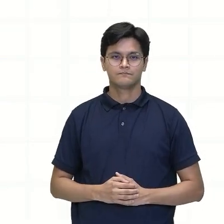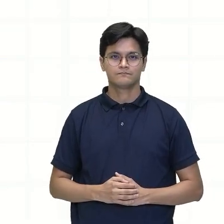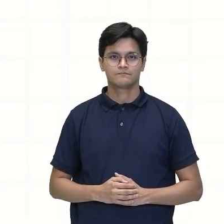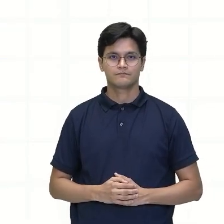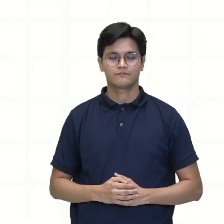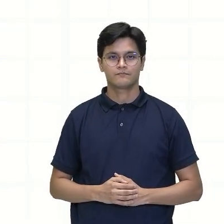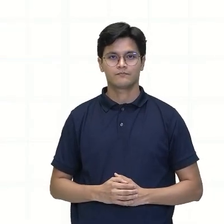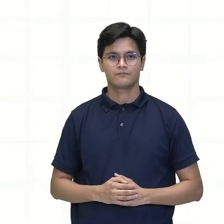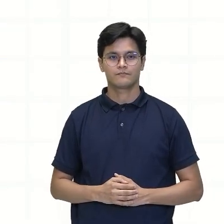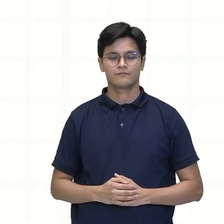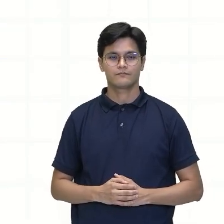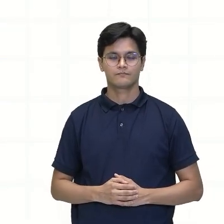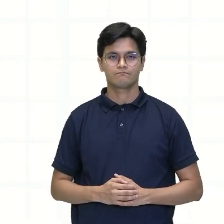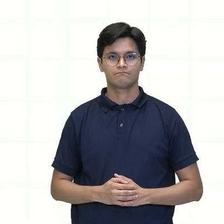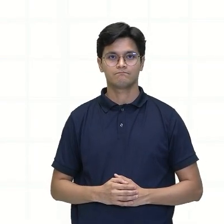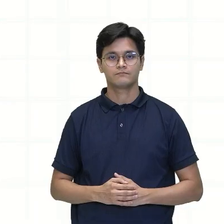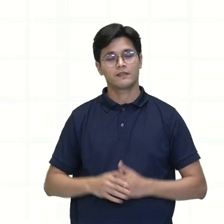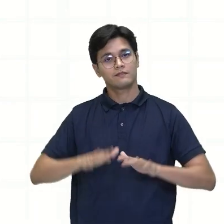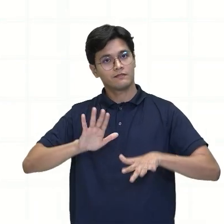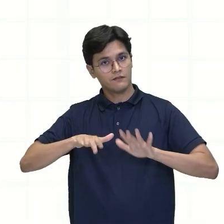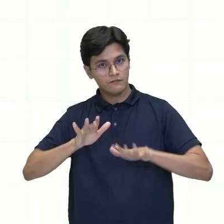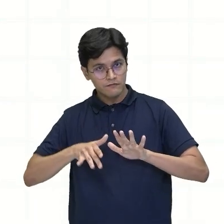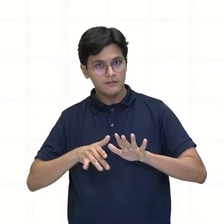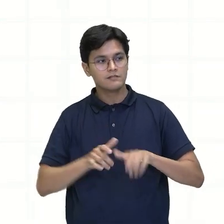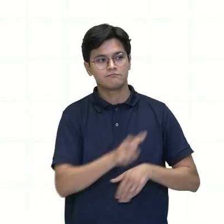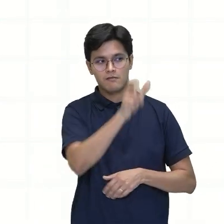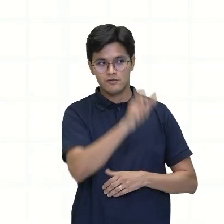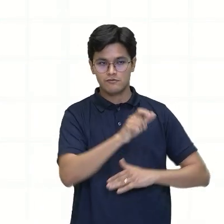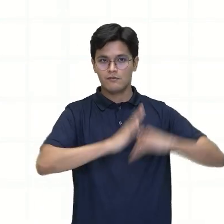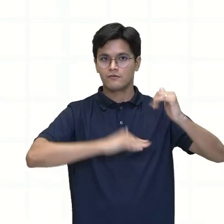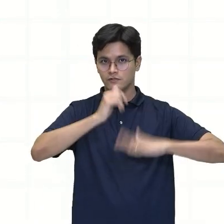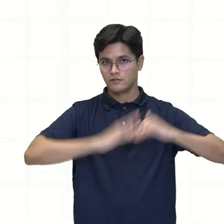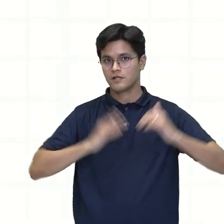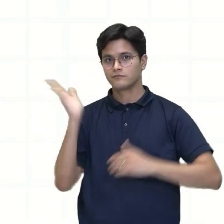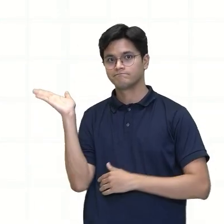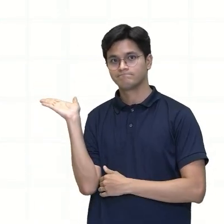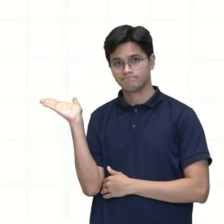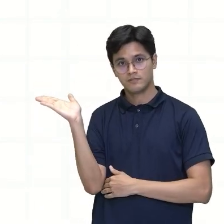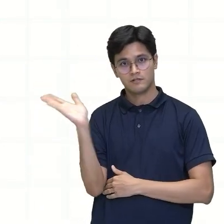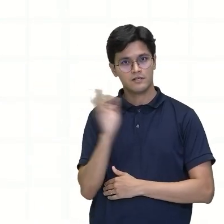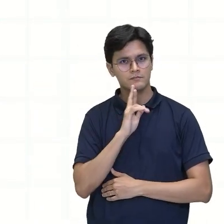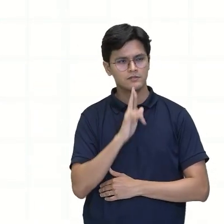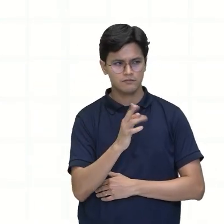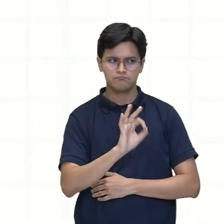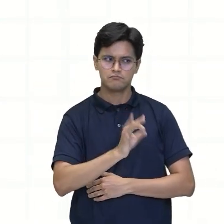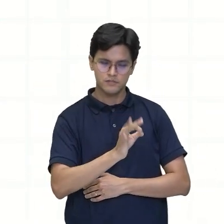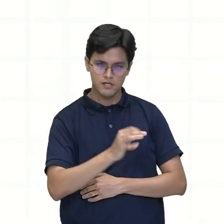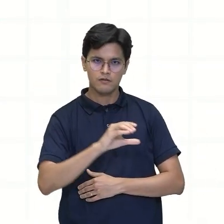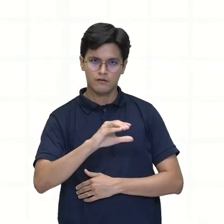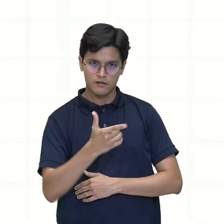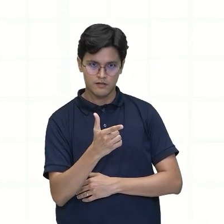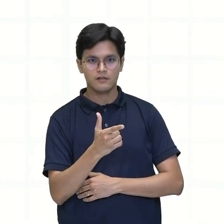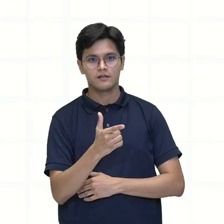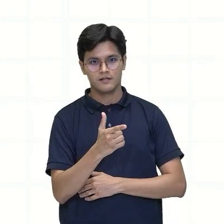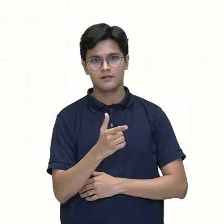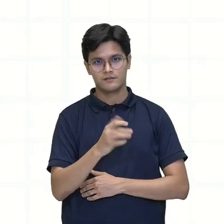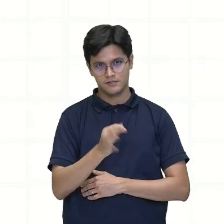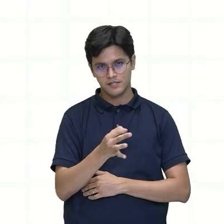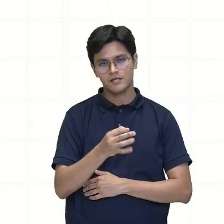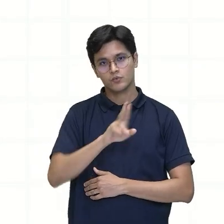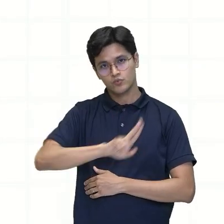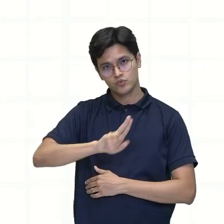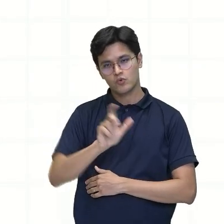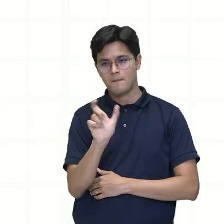provavelmente, né, o garçom ou a garçonete vai dizer, certo, claro, a palavrinha sure, quer dizer sério, com